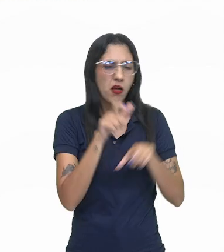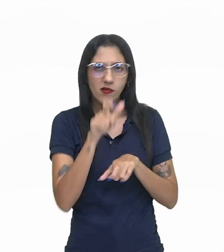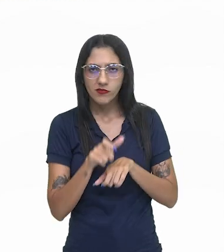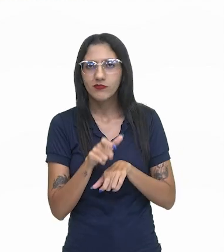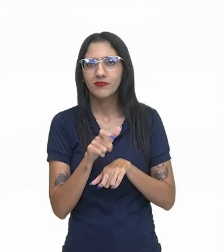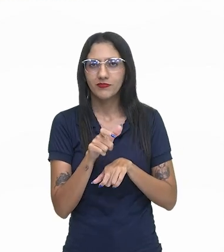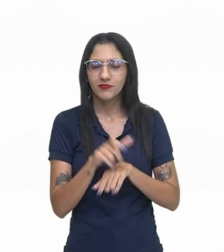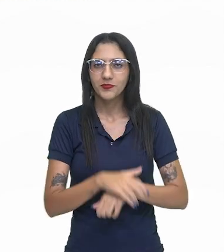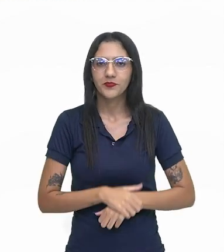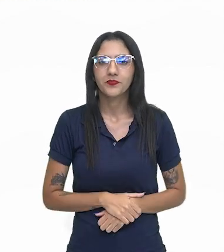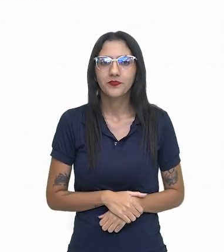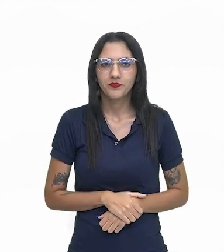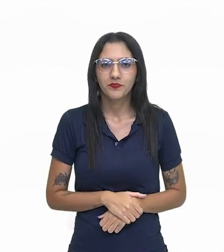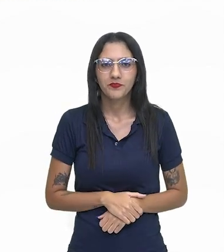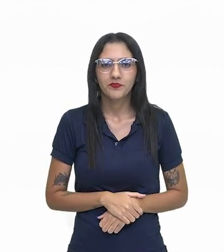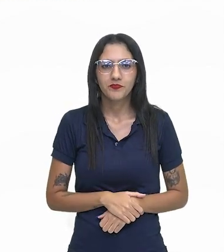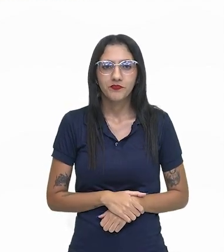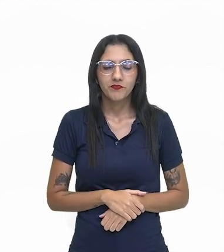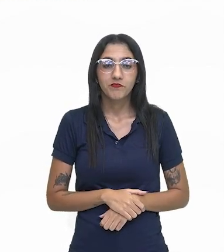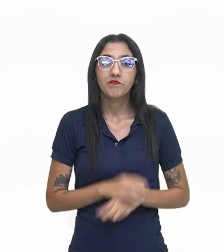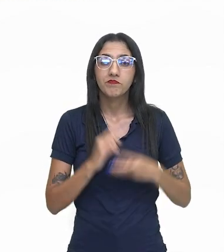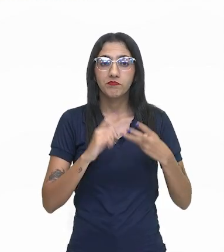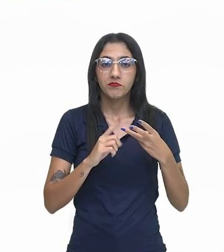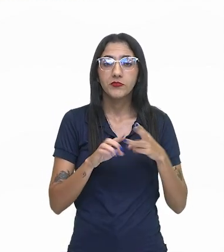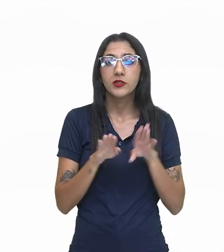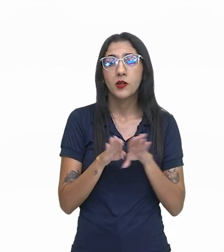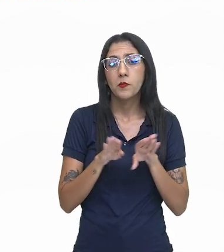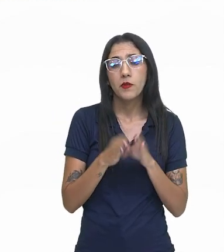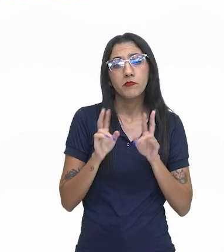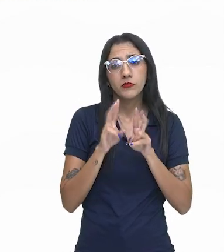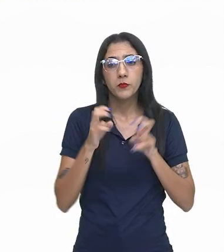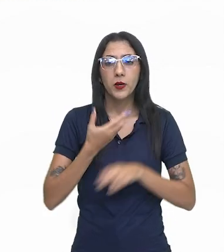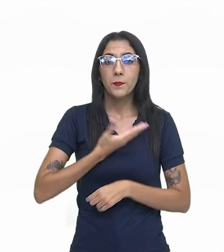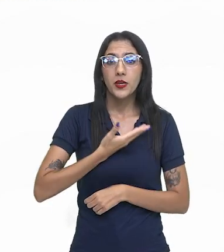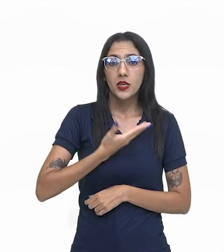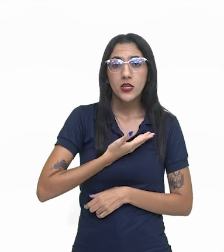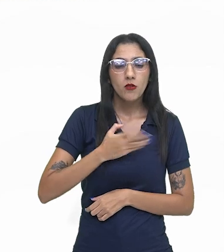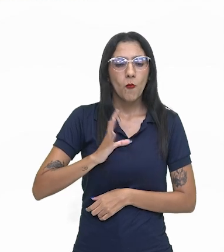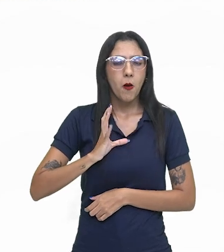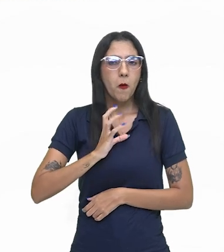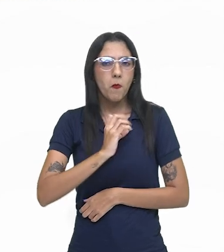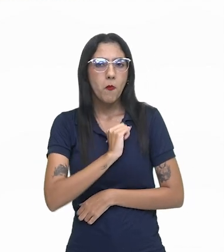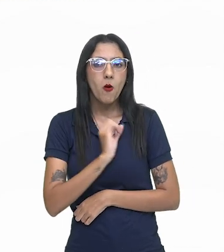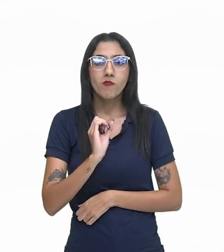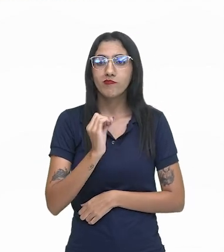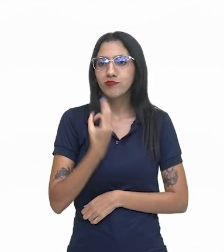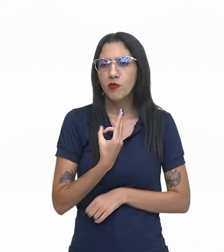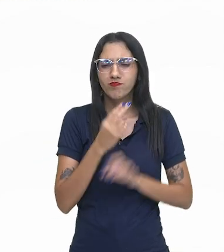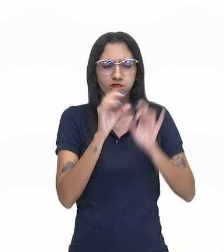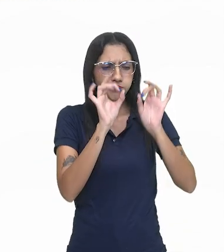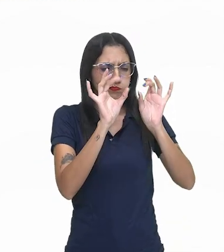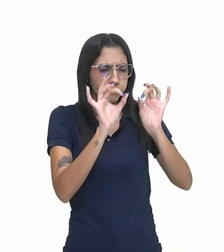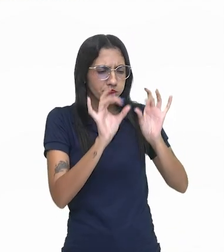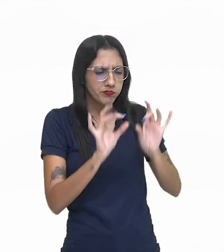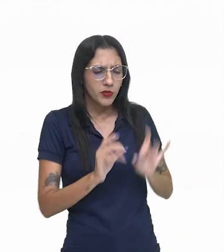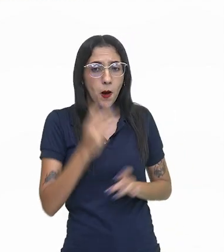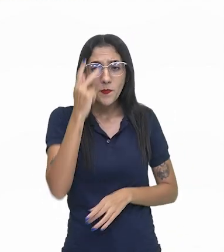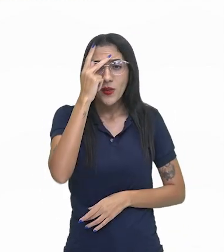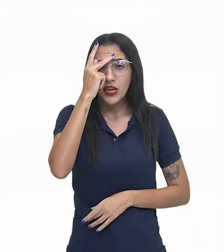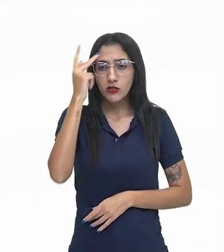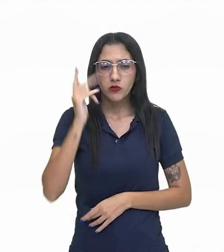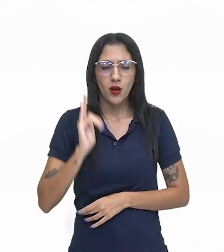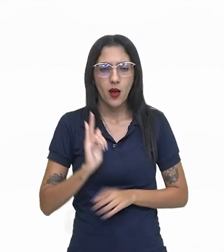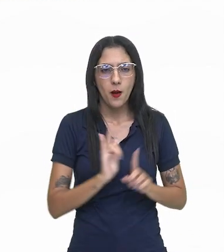geral. Tratava de amizade, amor e veneração ao ser amado.